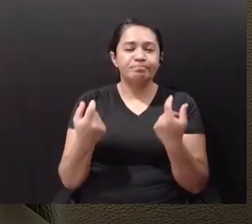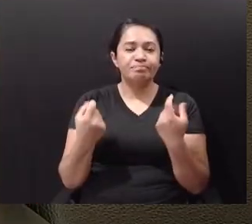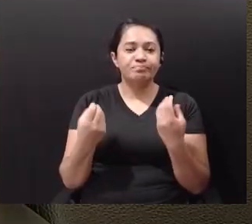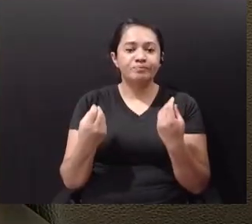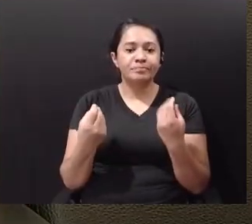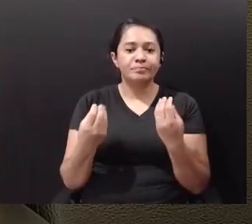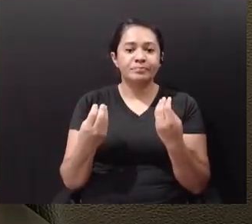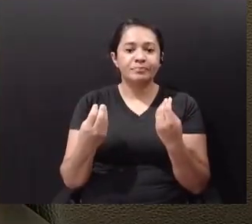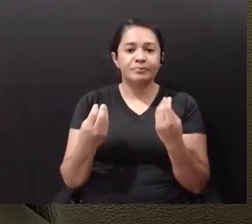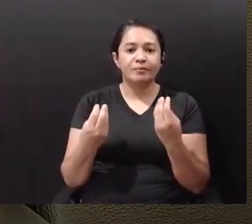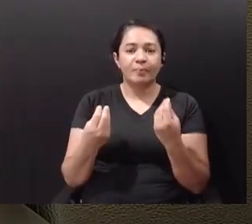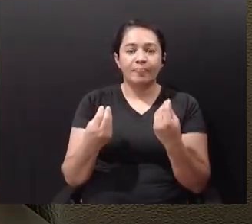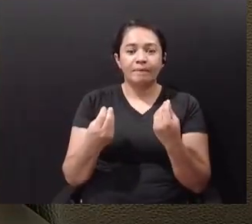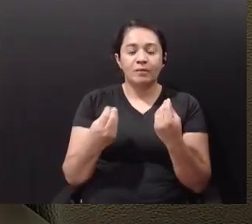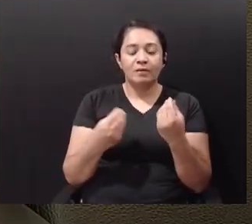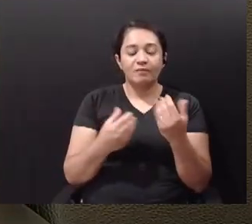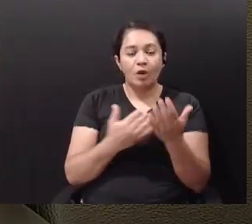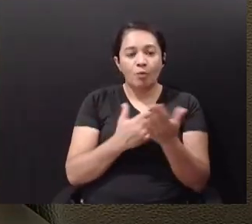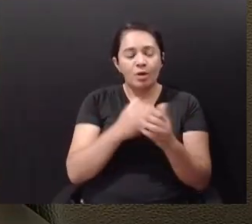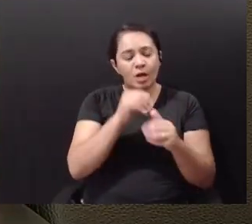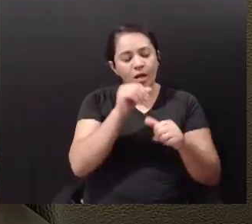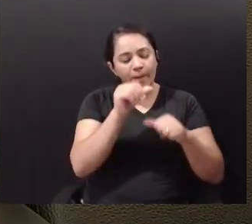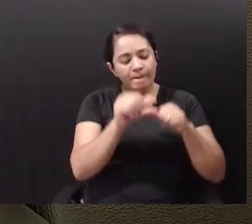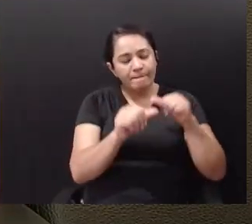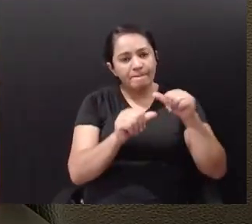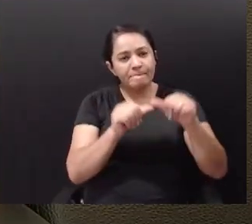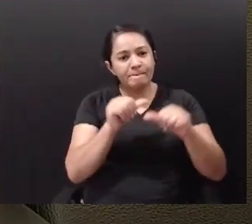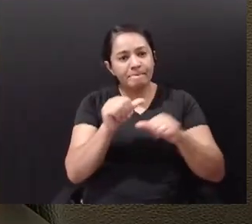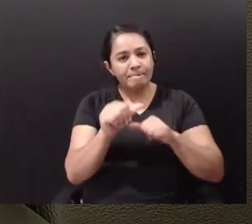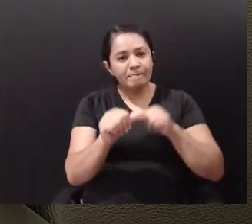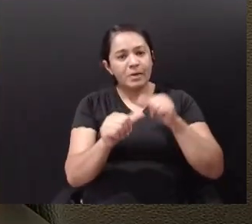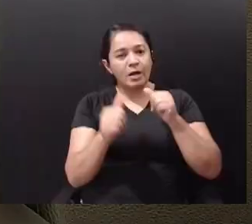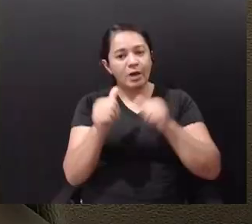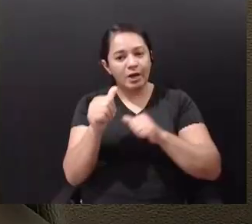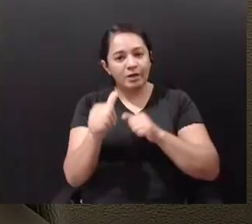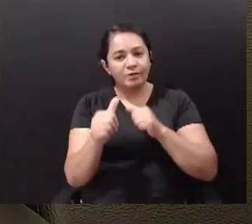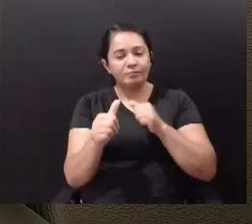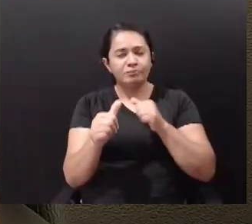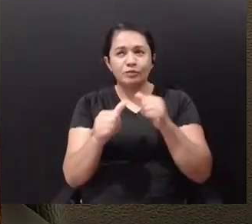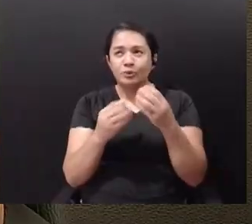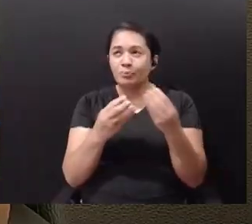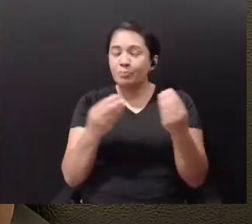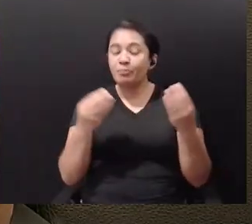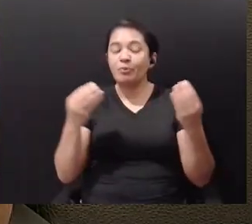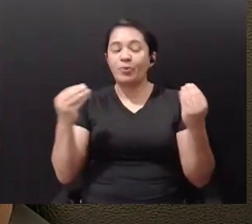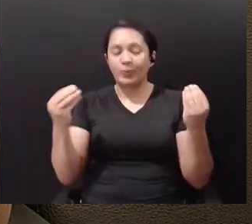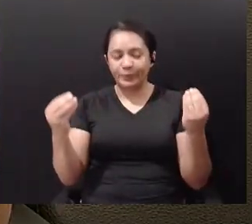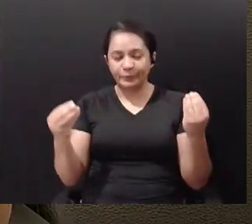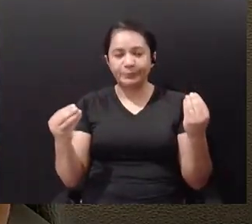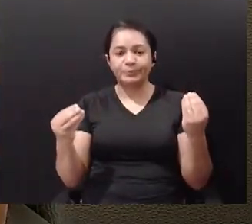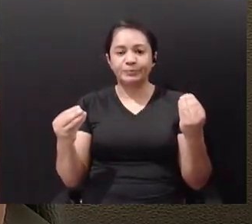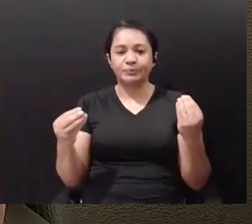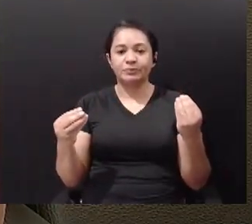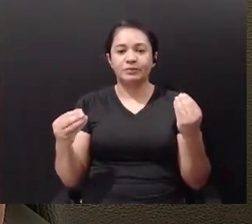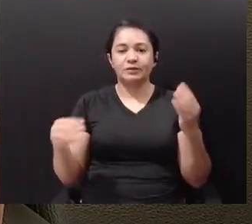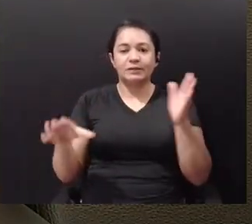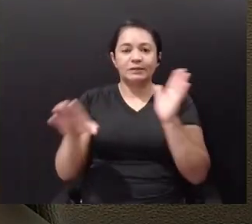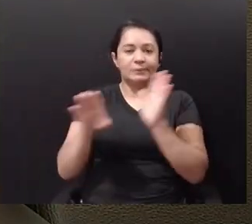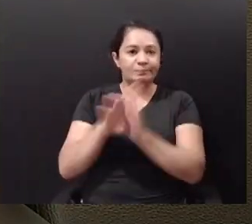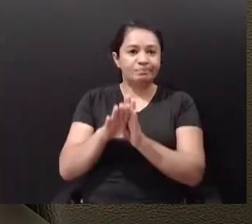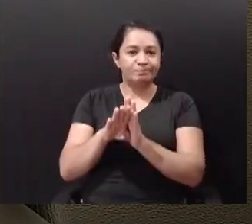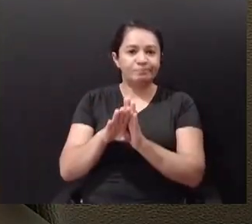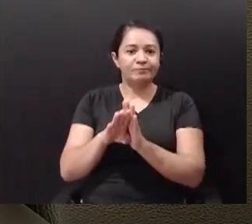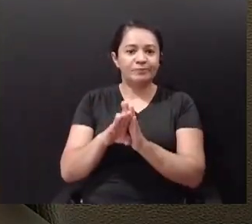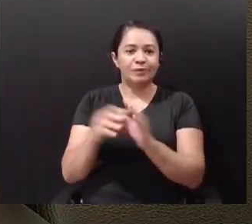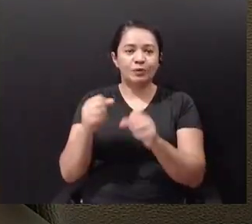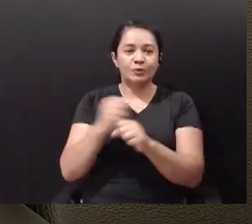se transformar bastante, vai se modificar bastante até os anos 30. Não é